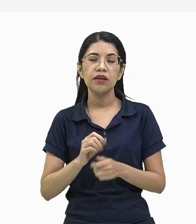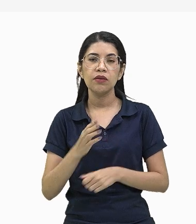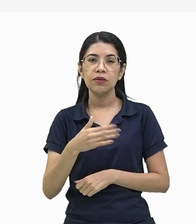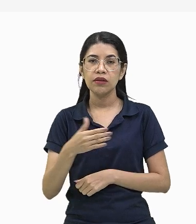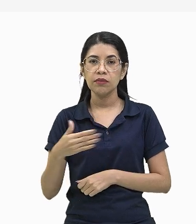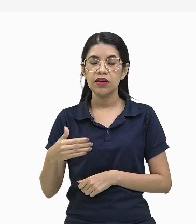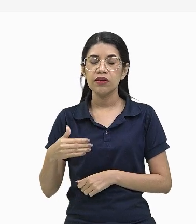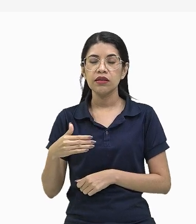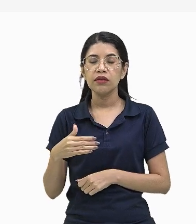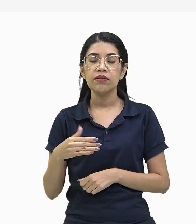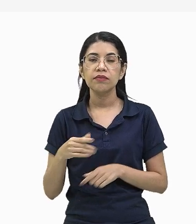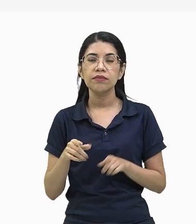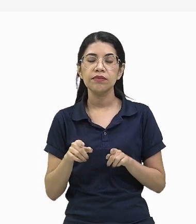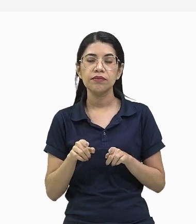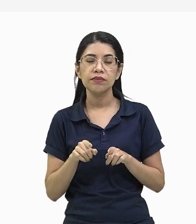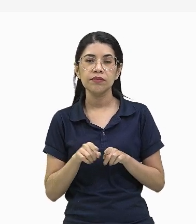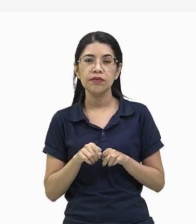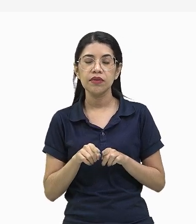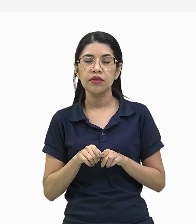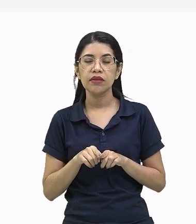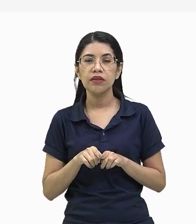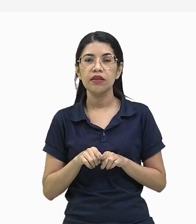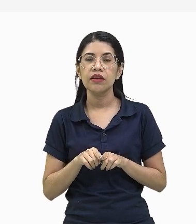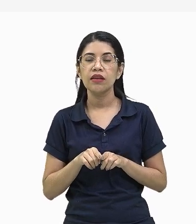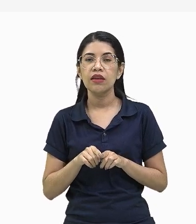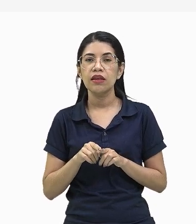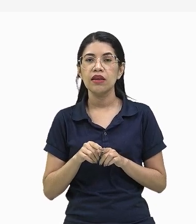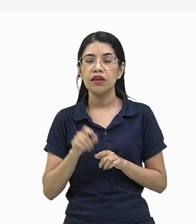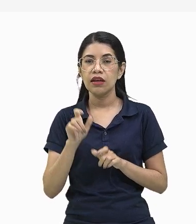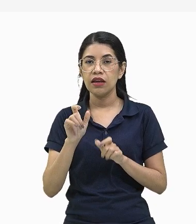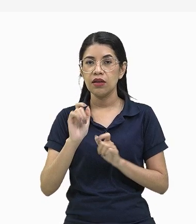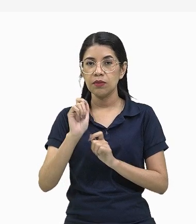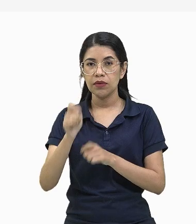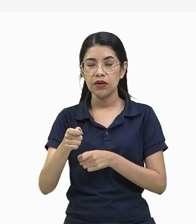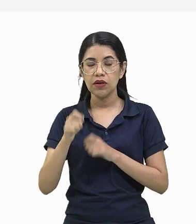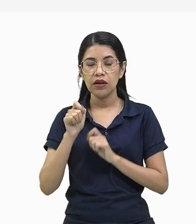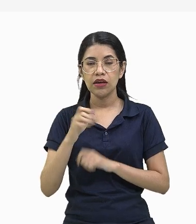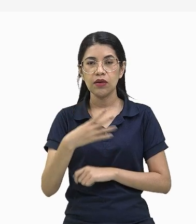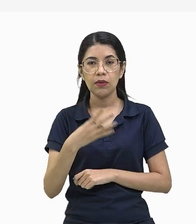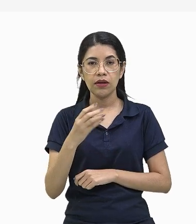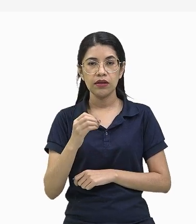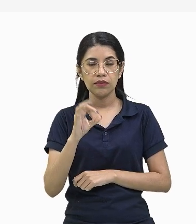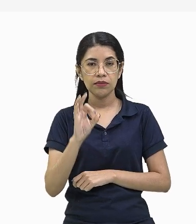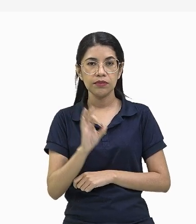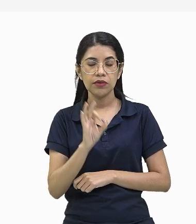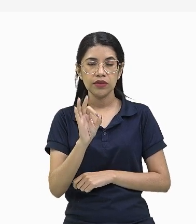tambaqui, que os pescadores responderam 40%, né?